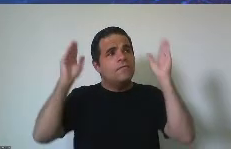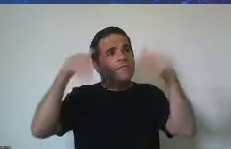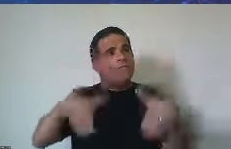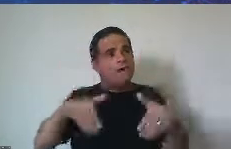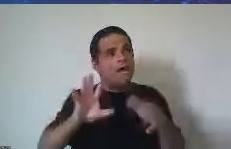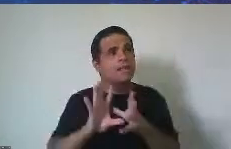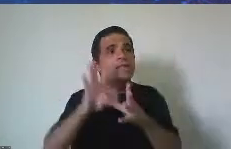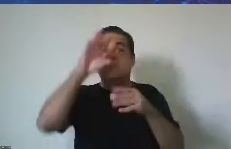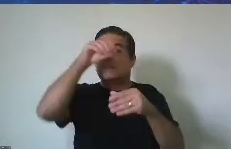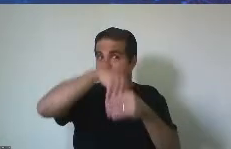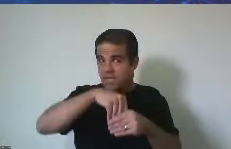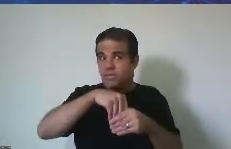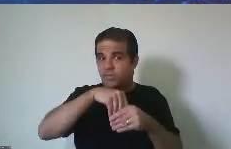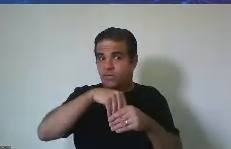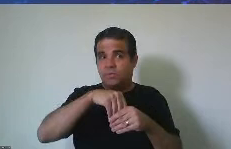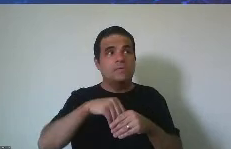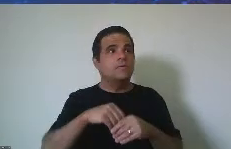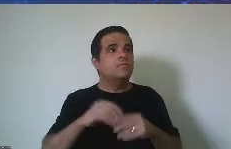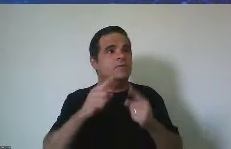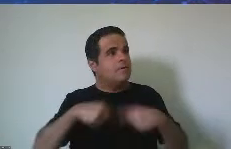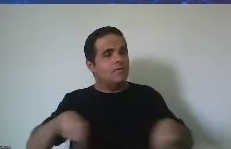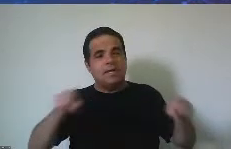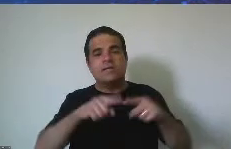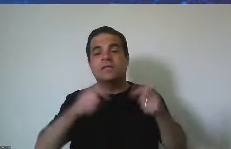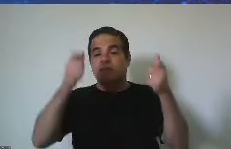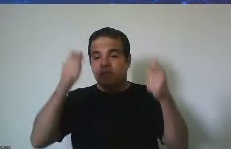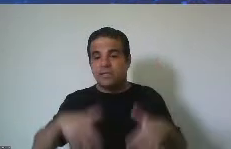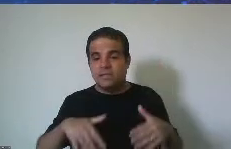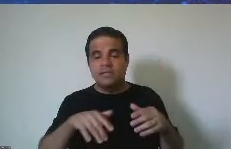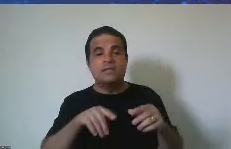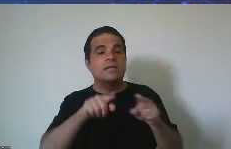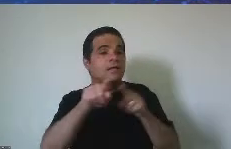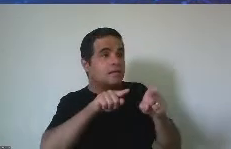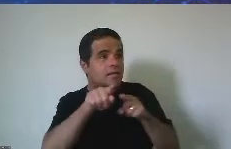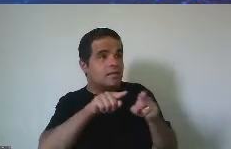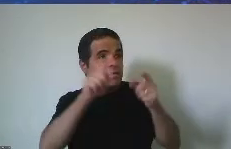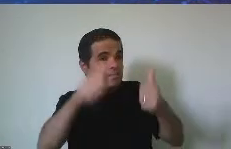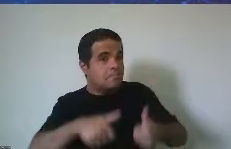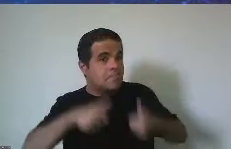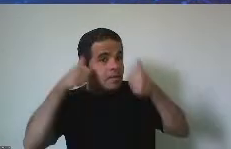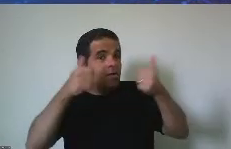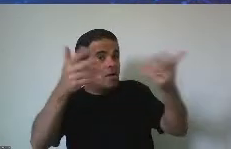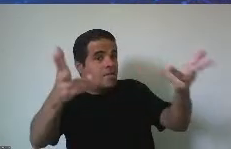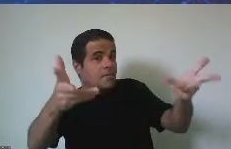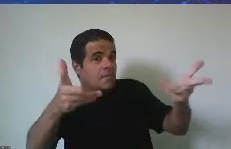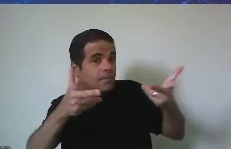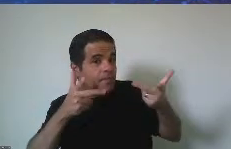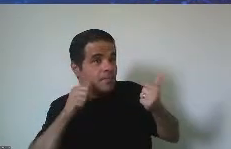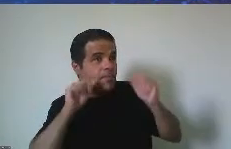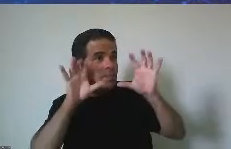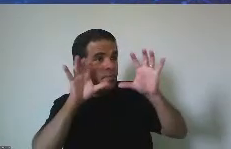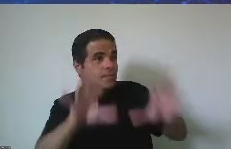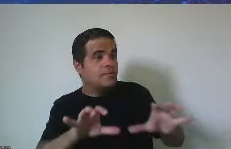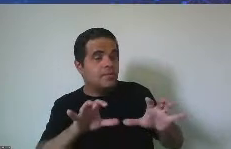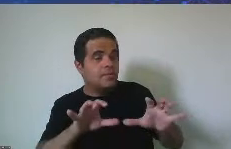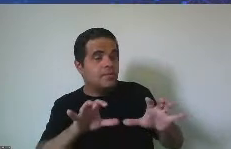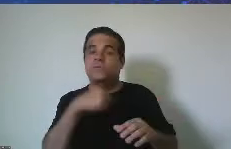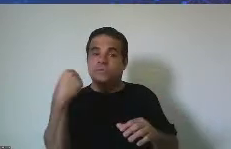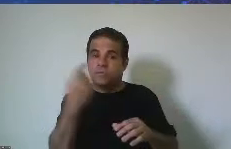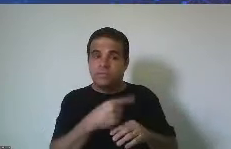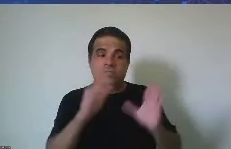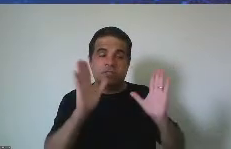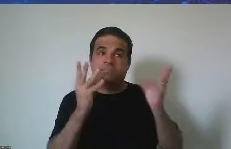de casa então ganho de competitividade maior eficiência e mitigação de impacto ambiental onde o destaco